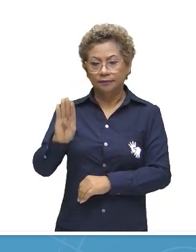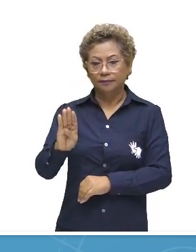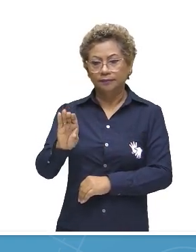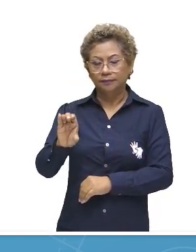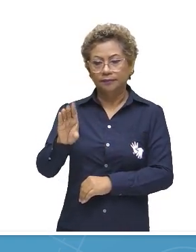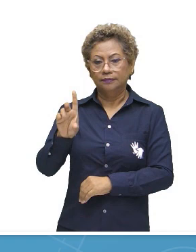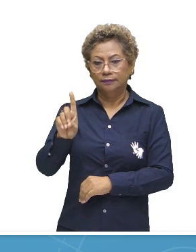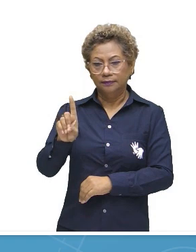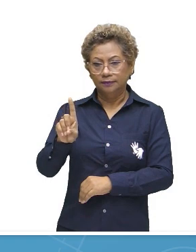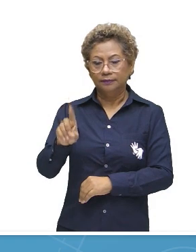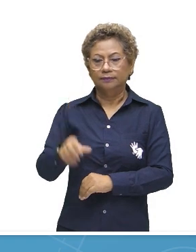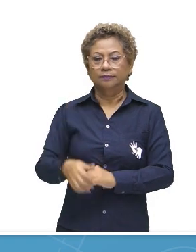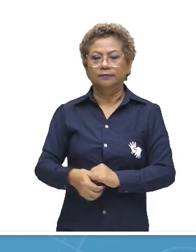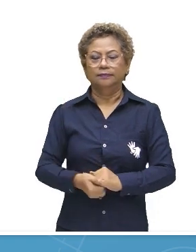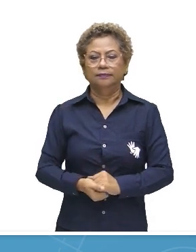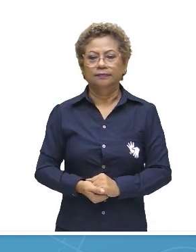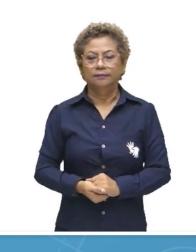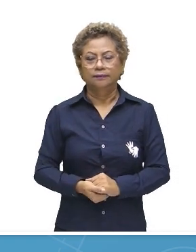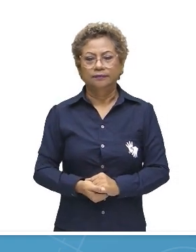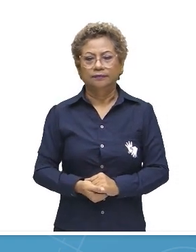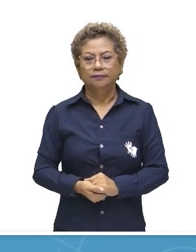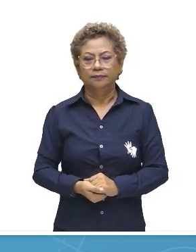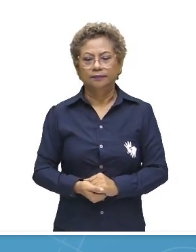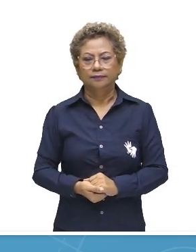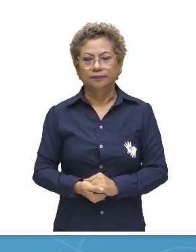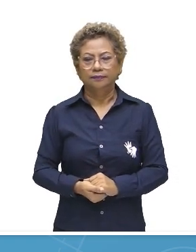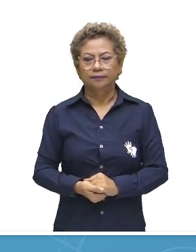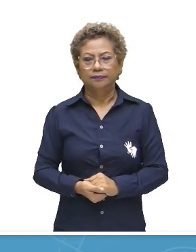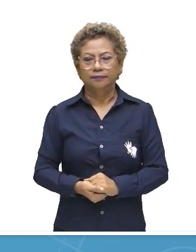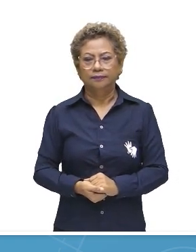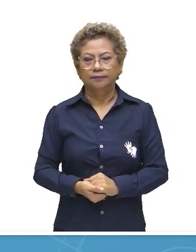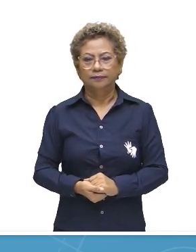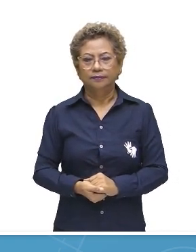aí, tá? E daqui a pouco a gente volta para corrigir.